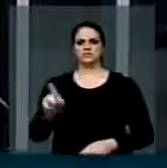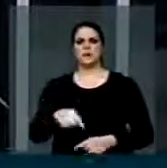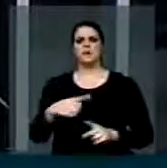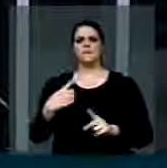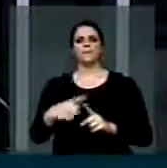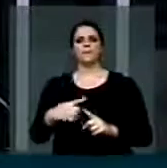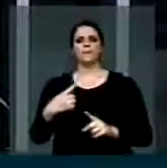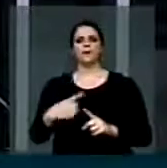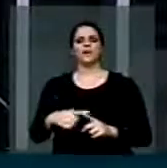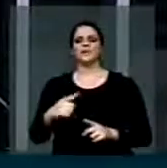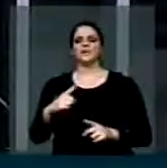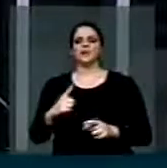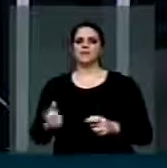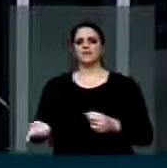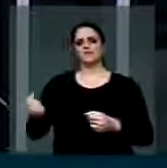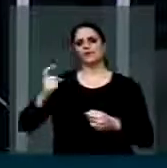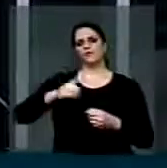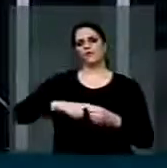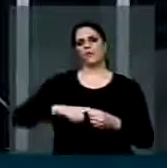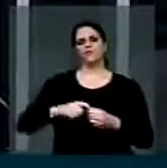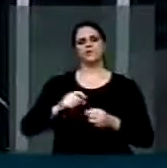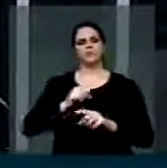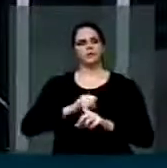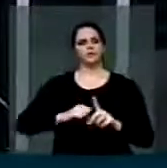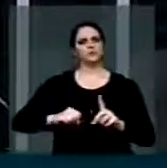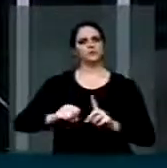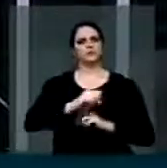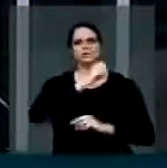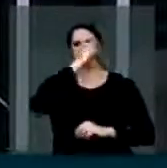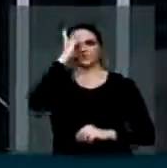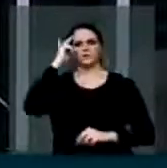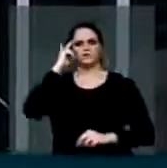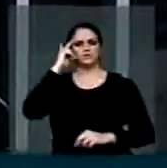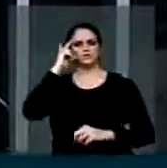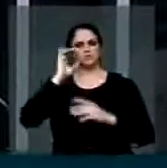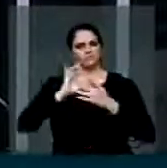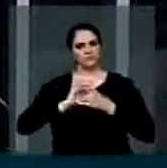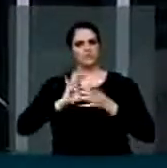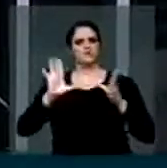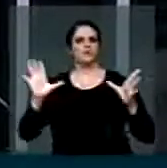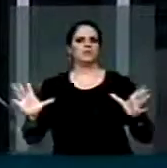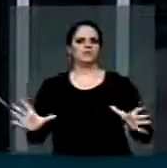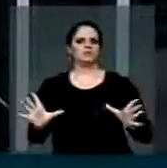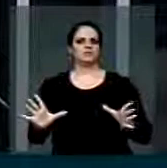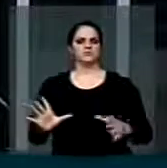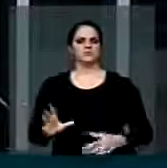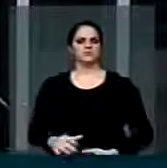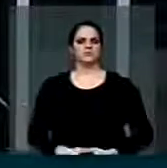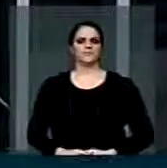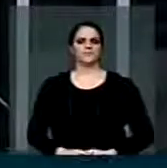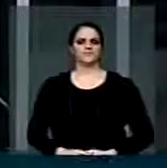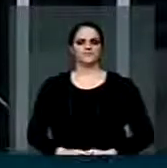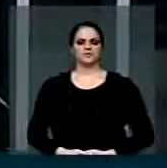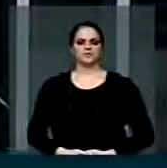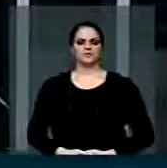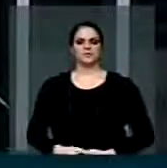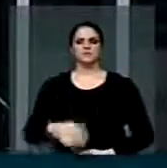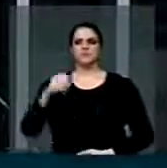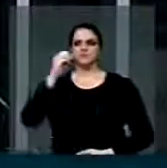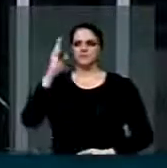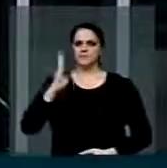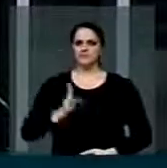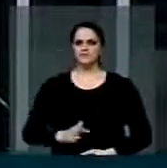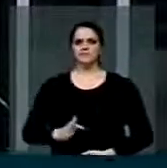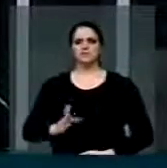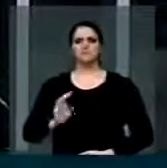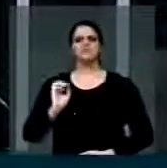a ressocialização. Havendo isso, com certeza, a gente vai ter aqui no Brasil, se Deus quiser,